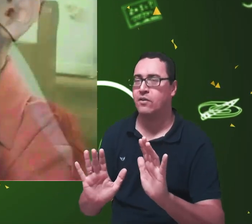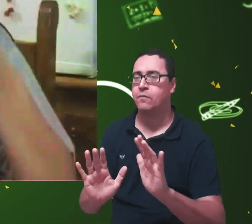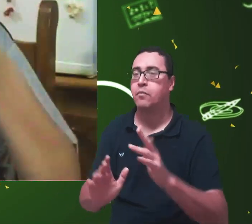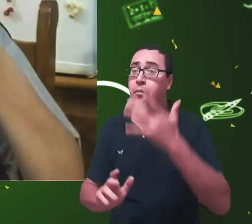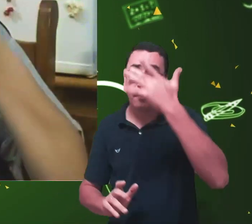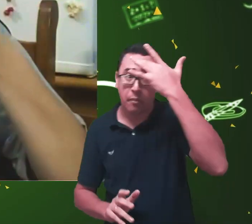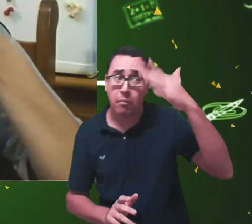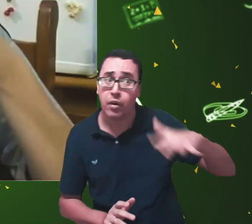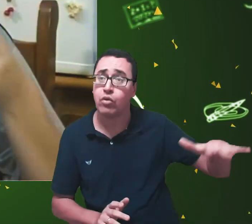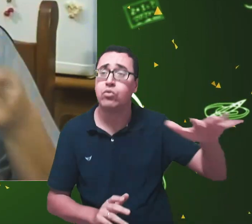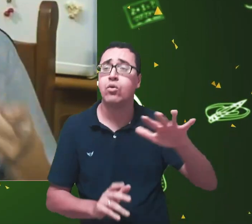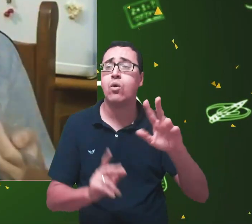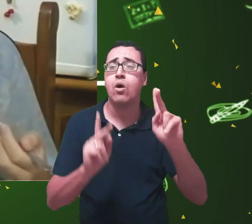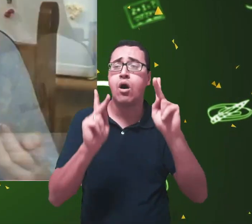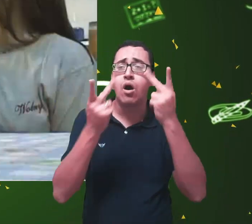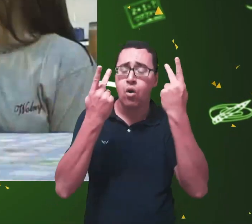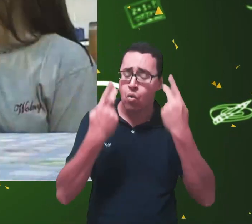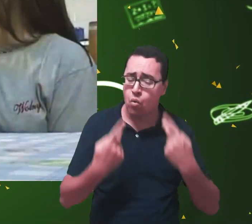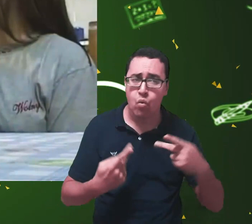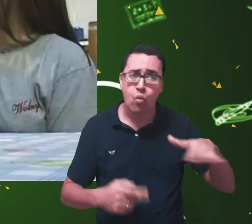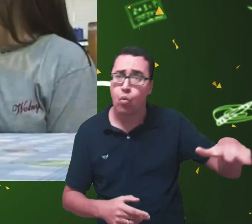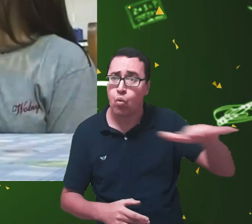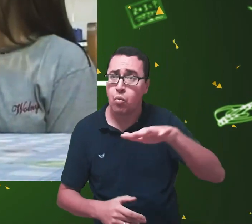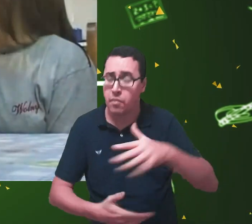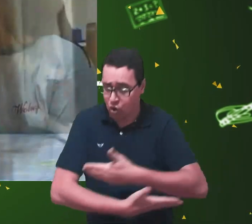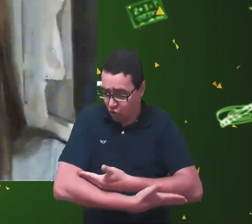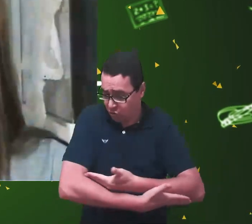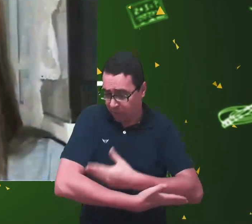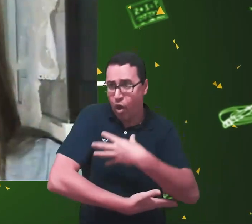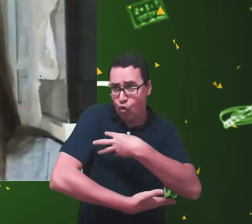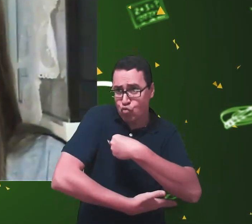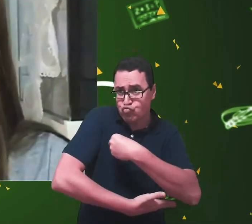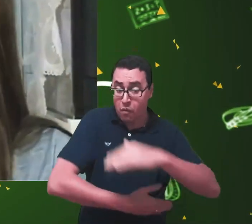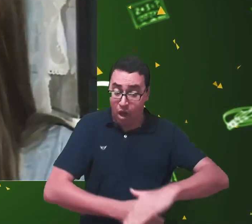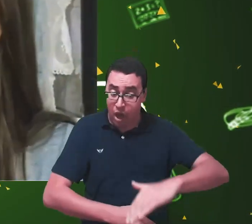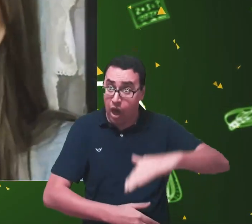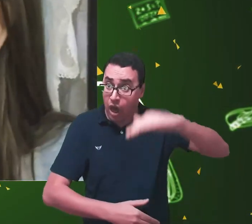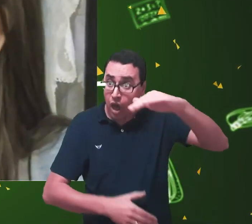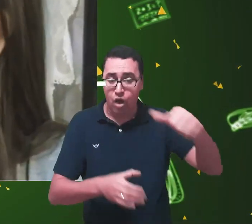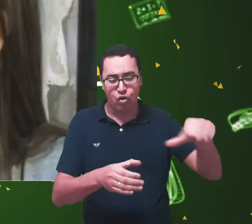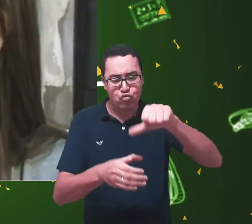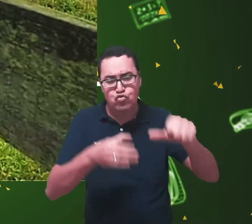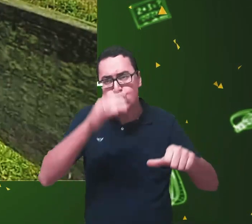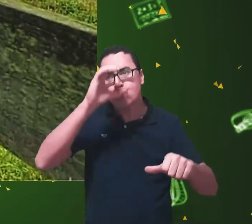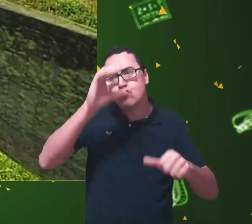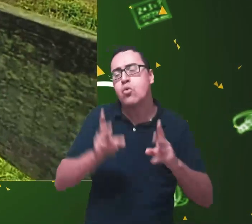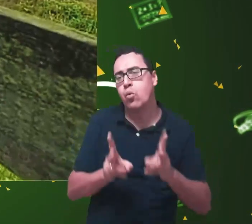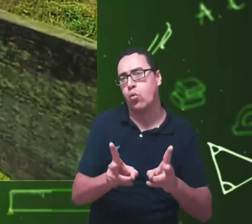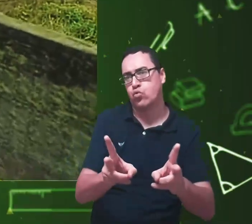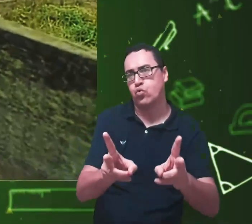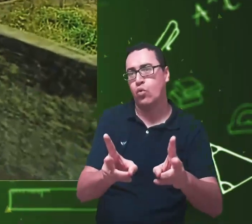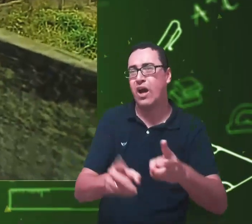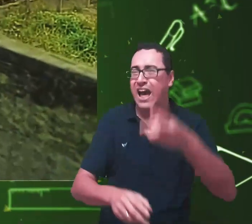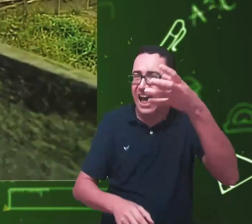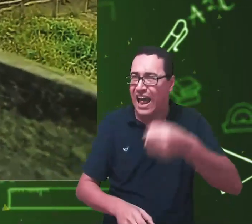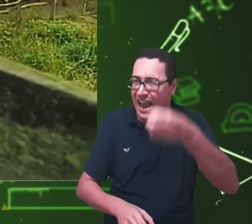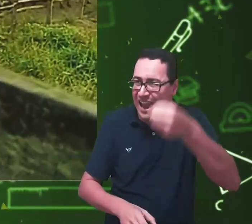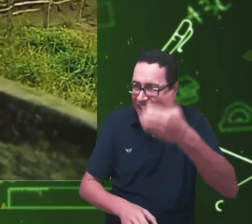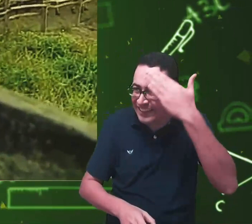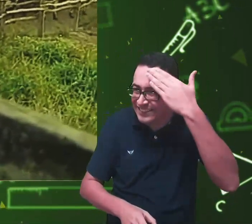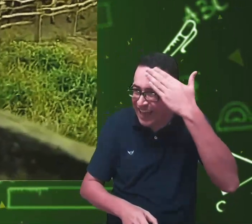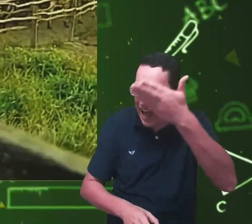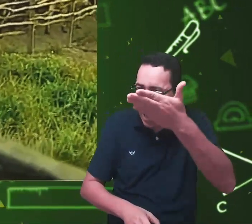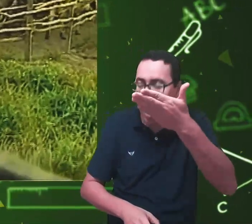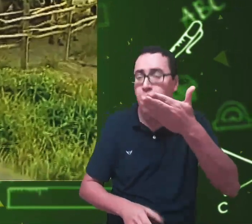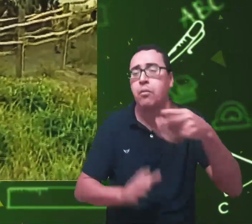humanos são os únicos mamíferos que continuam a beber leite mesmo depois de desmamar. O leite que você bebe